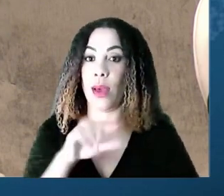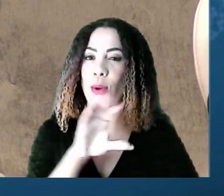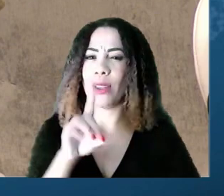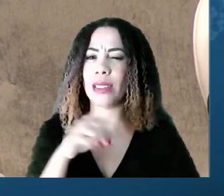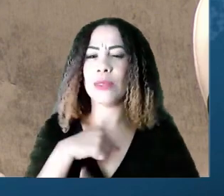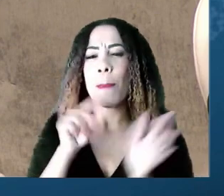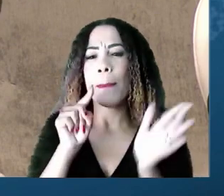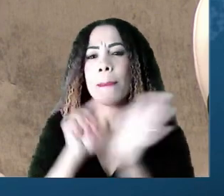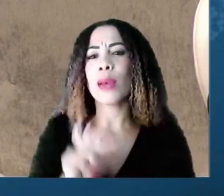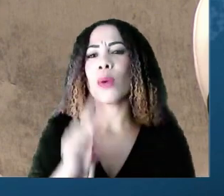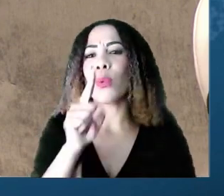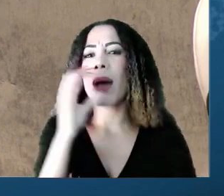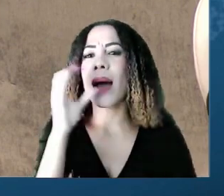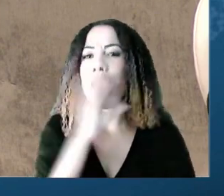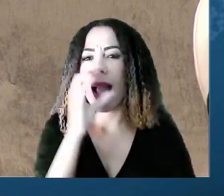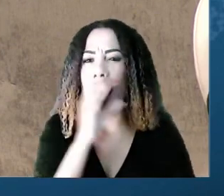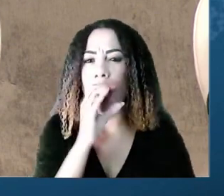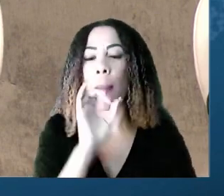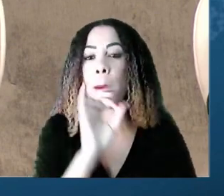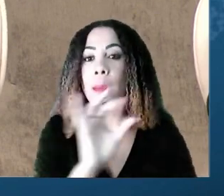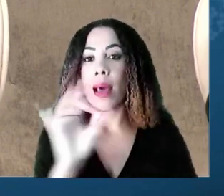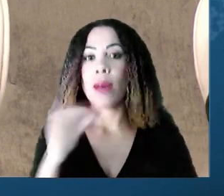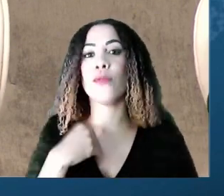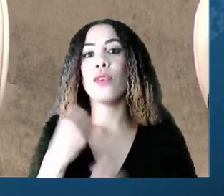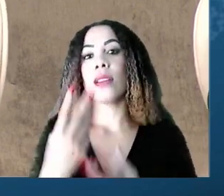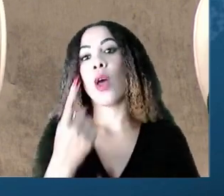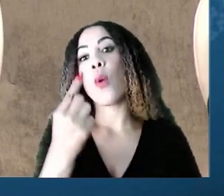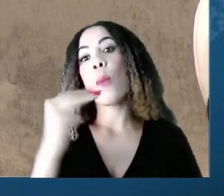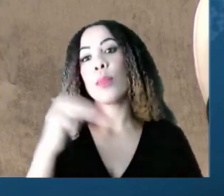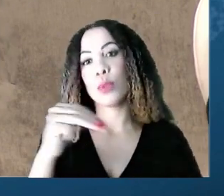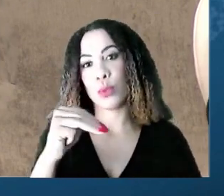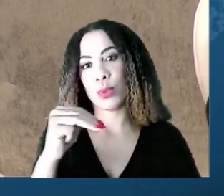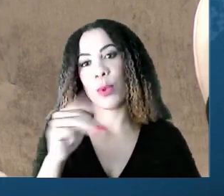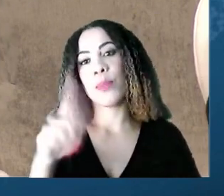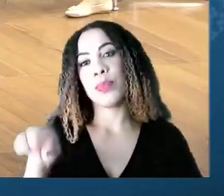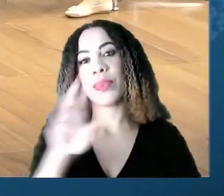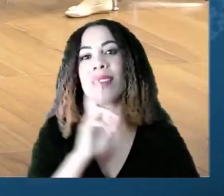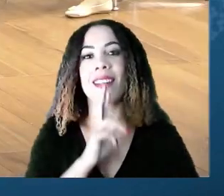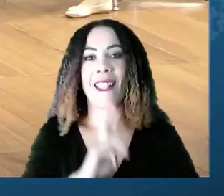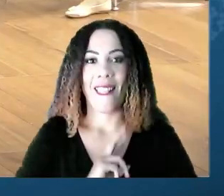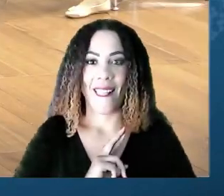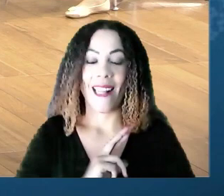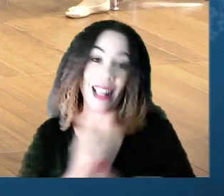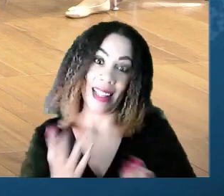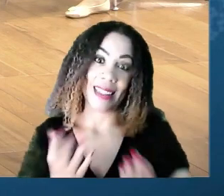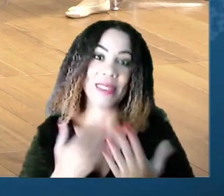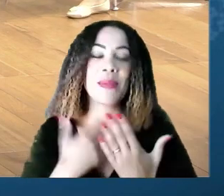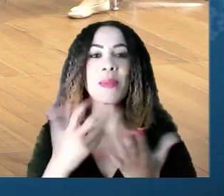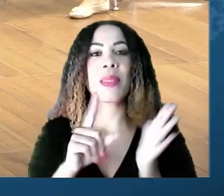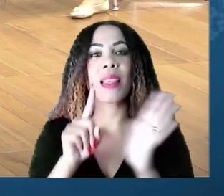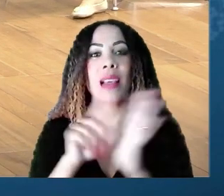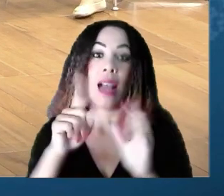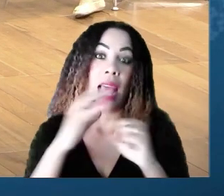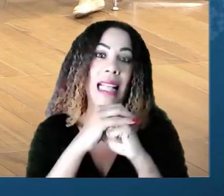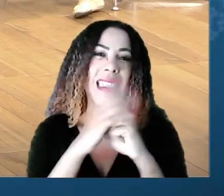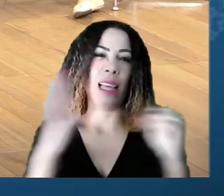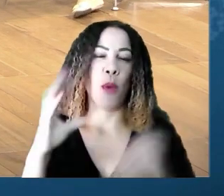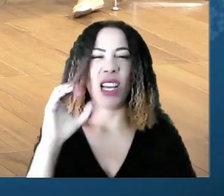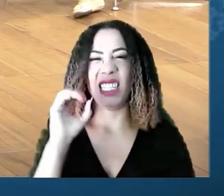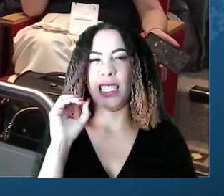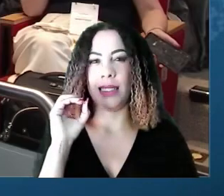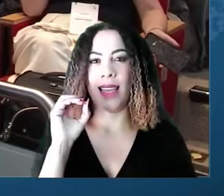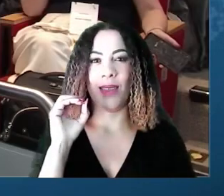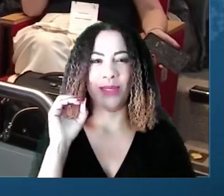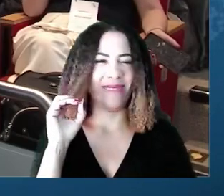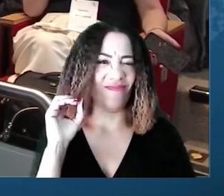cada um, dando 1 minuto ou menos para responder. E eu queria começar pelo... É isso, democracia zero, né? Está aqui, né?